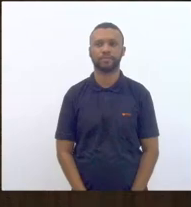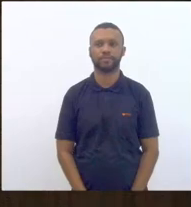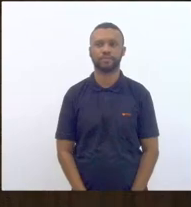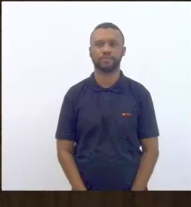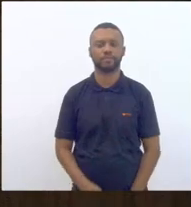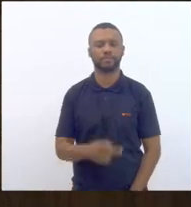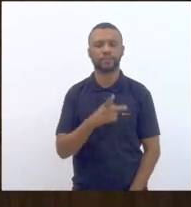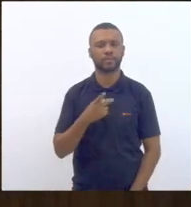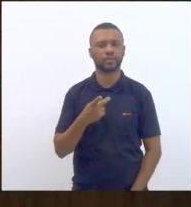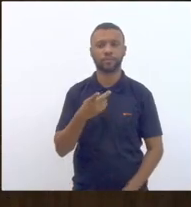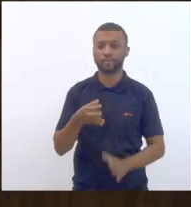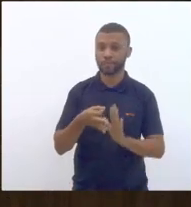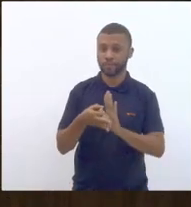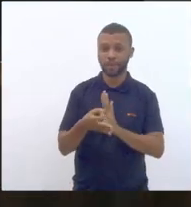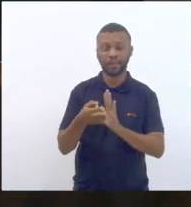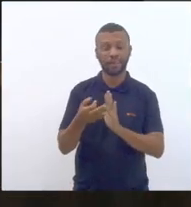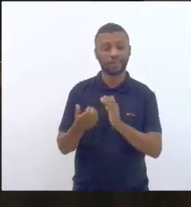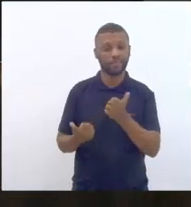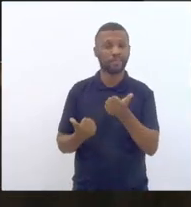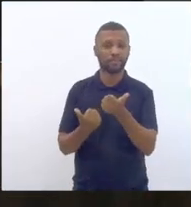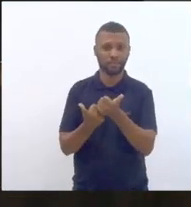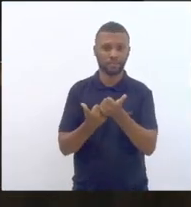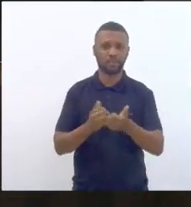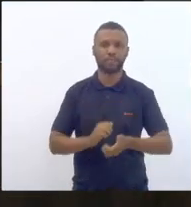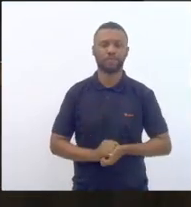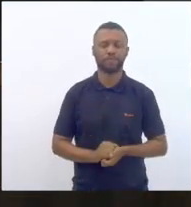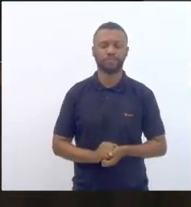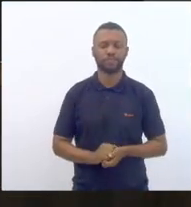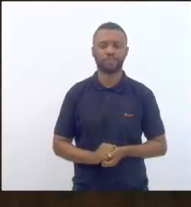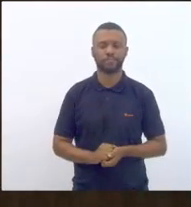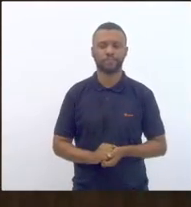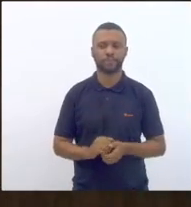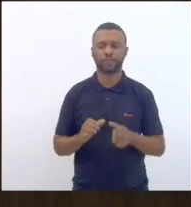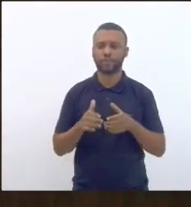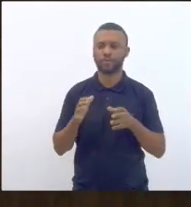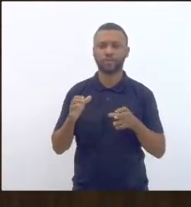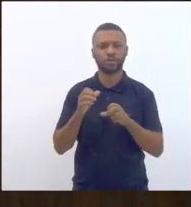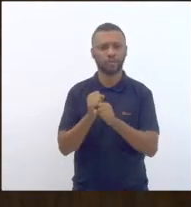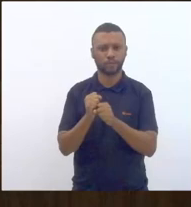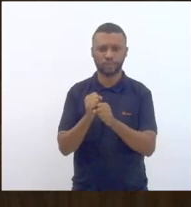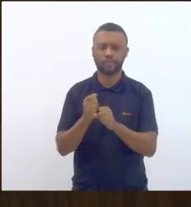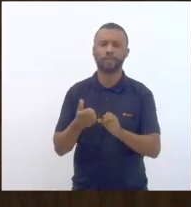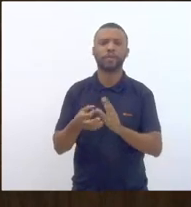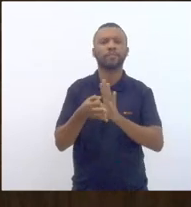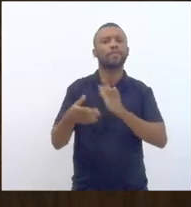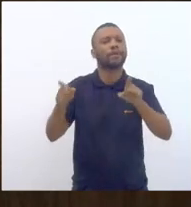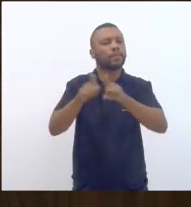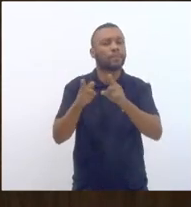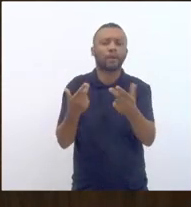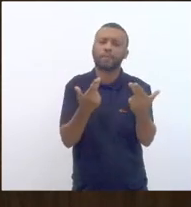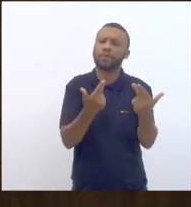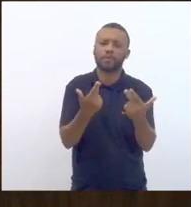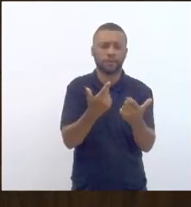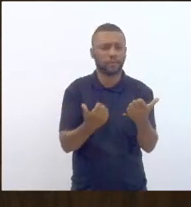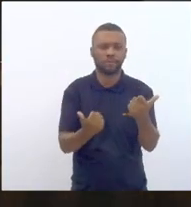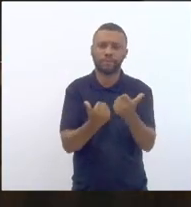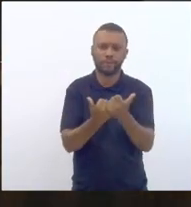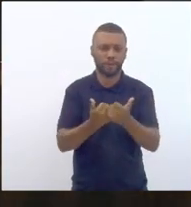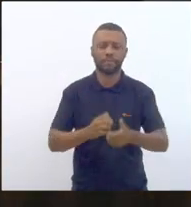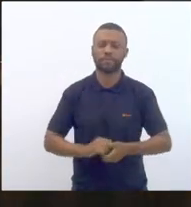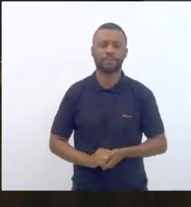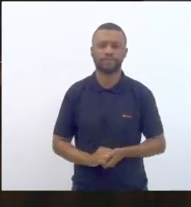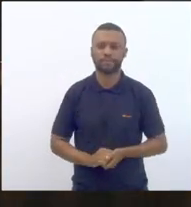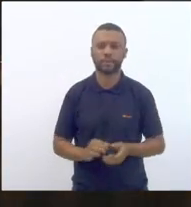Presidente, o parecer é favorável. Pela Comissão de Orçamento, deputado Eliomar Coelho. Presidente, o parecer é favorável. Com os